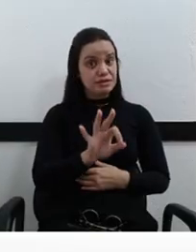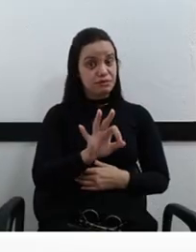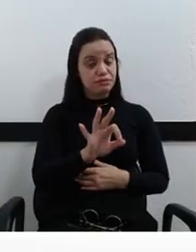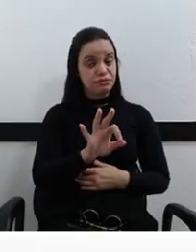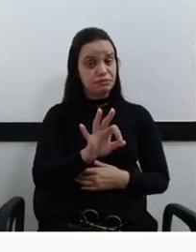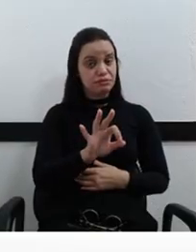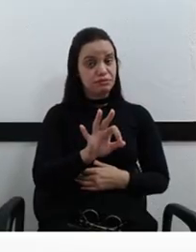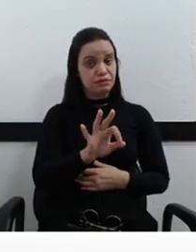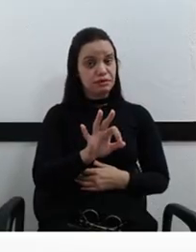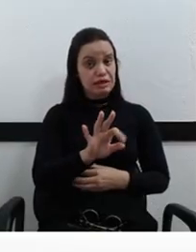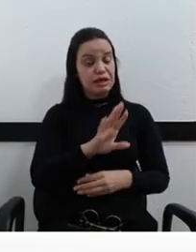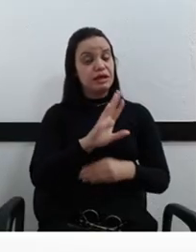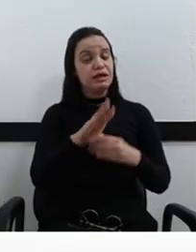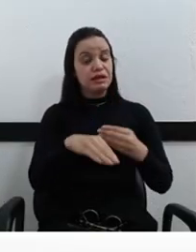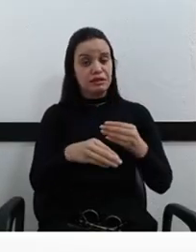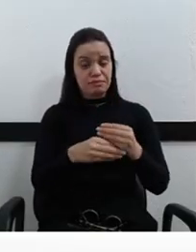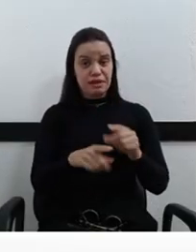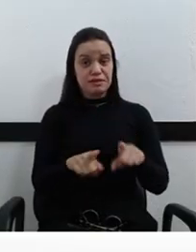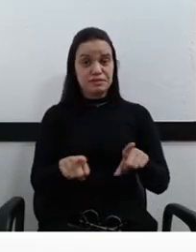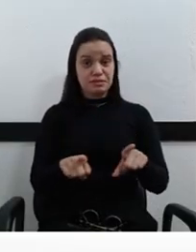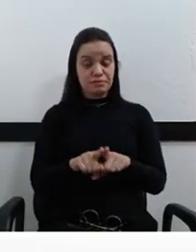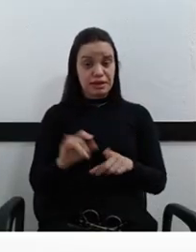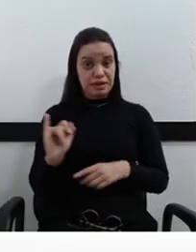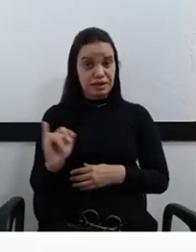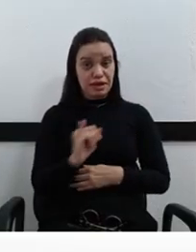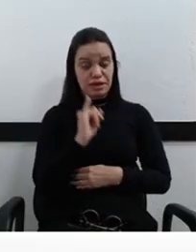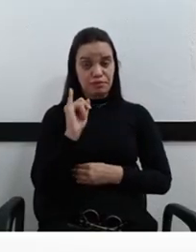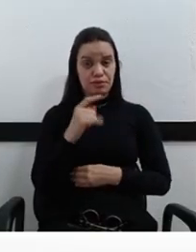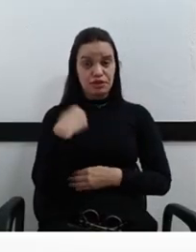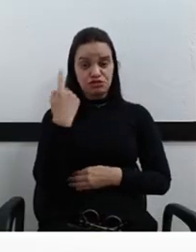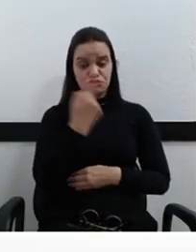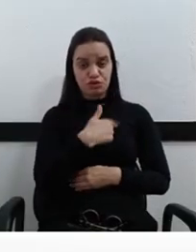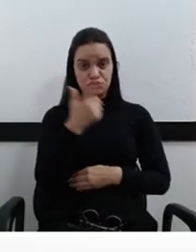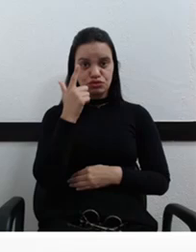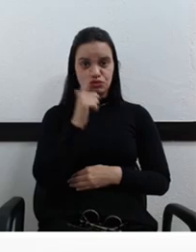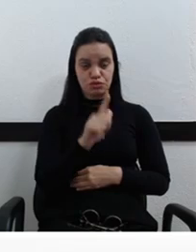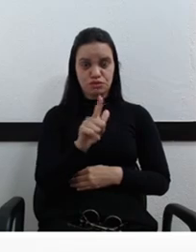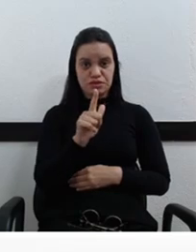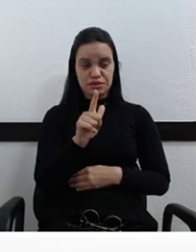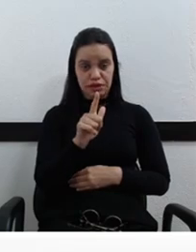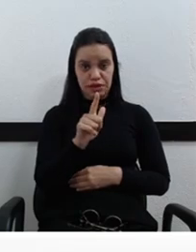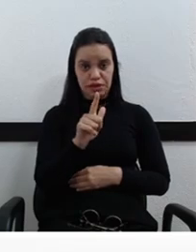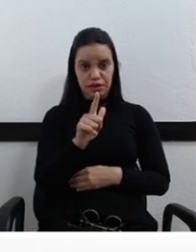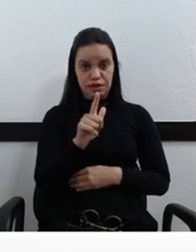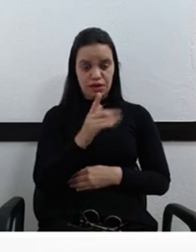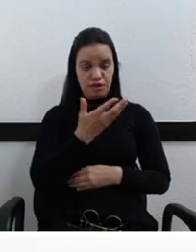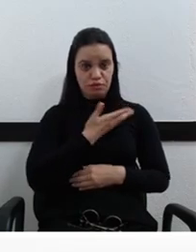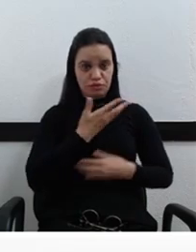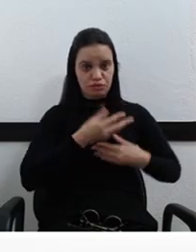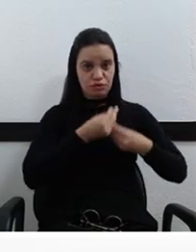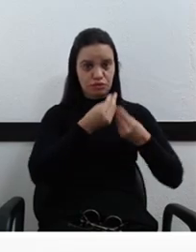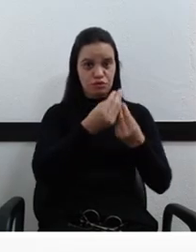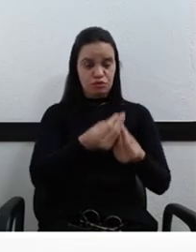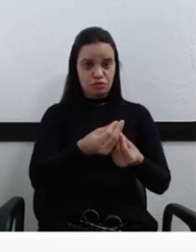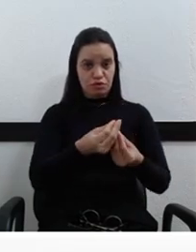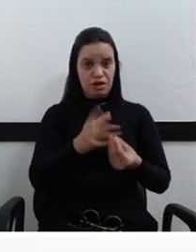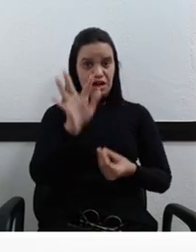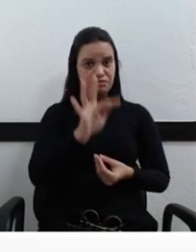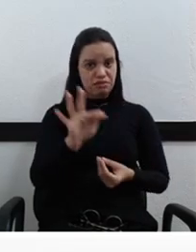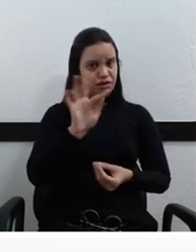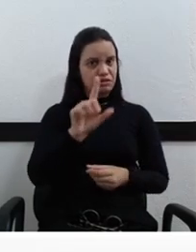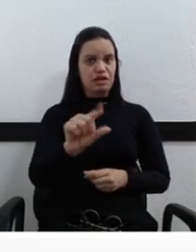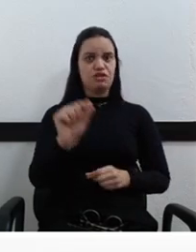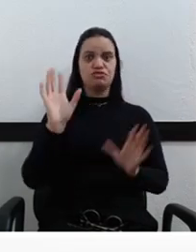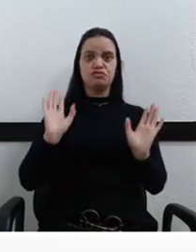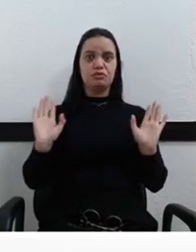mais, me parece importante que a gente consiga dar para os colegas a faculdade de decidir sobre isso. As pessoas